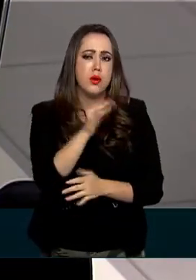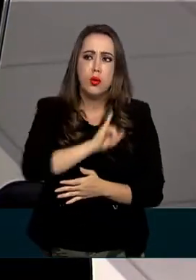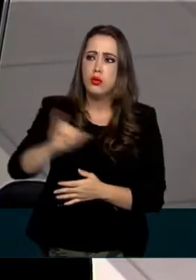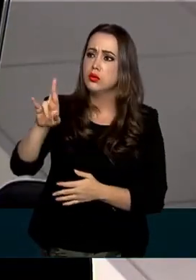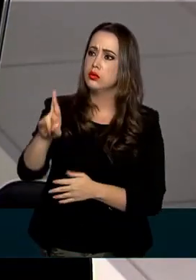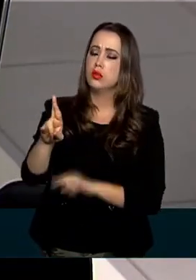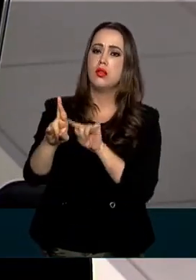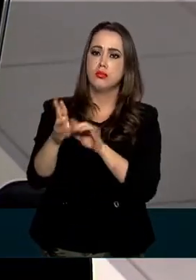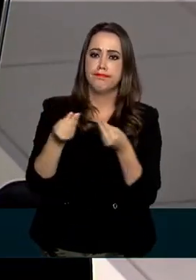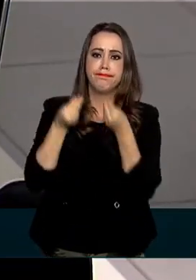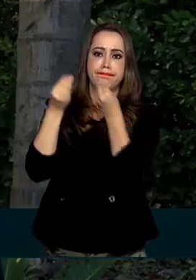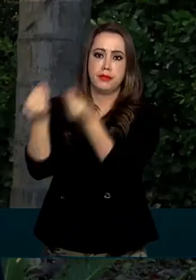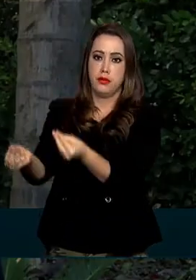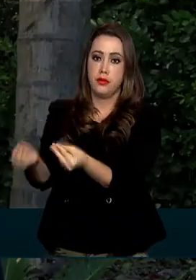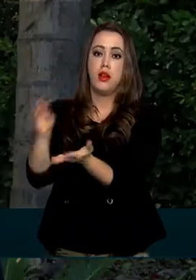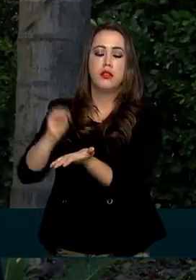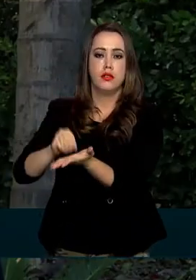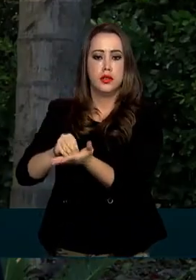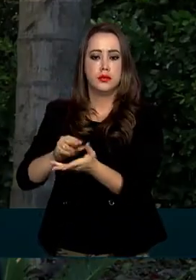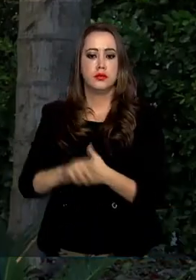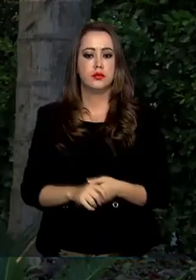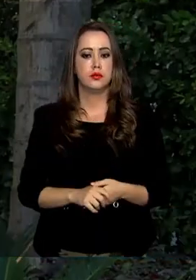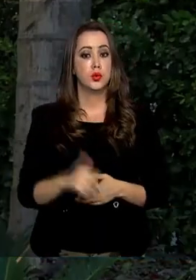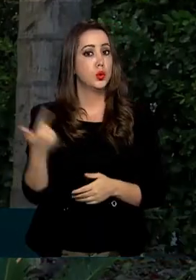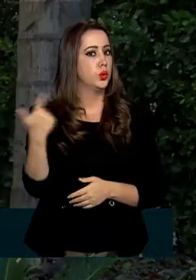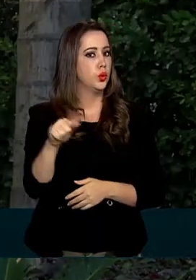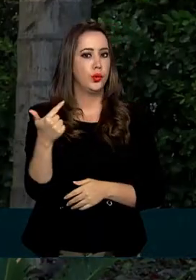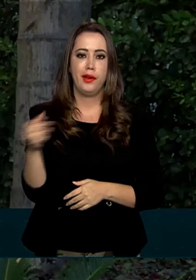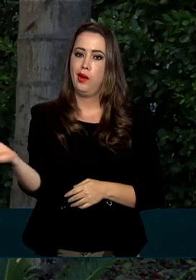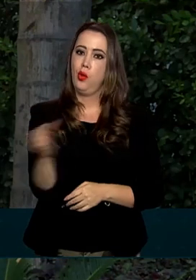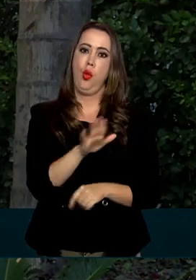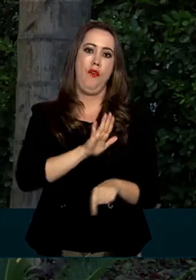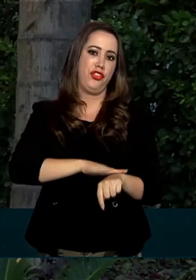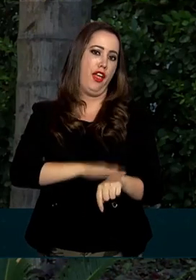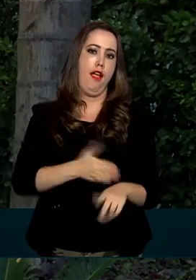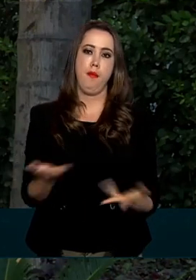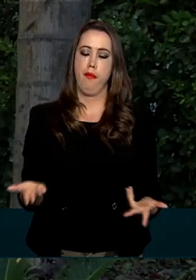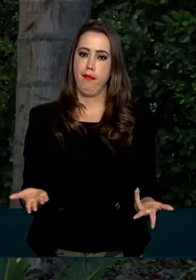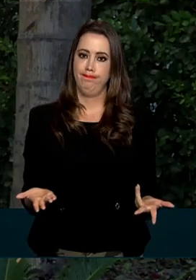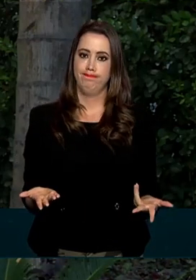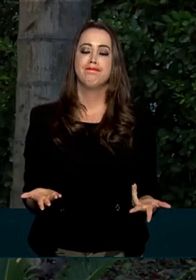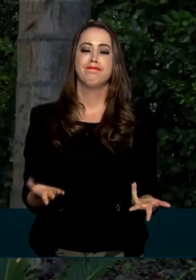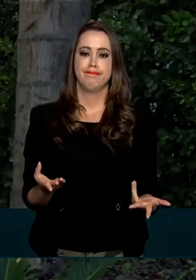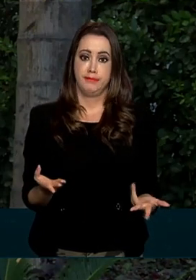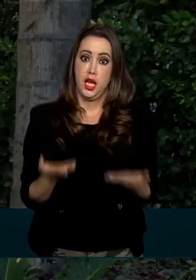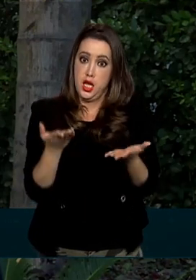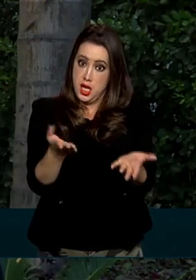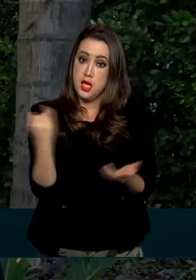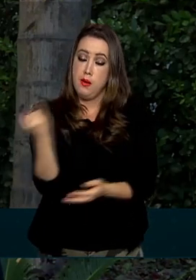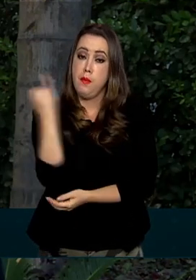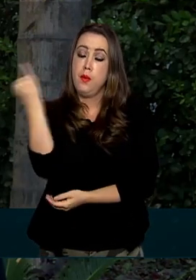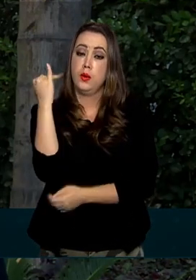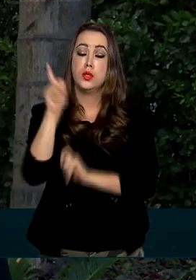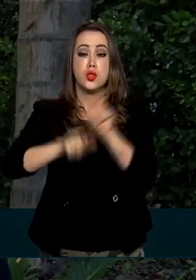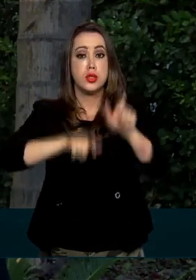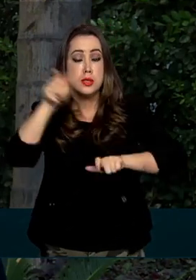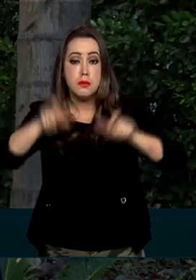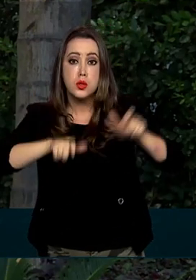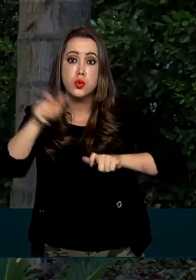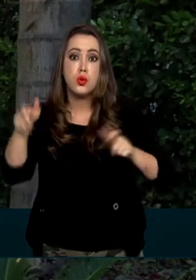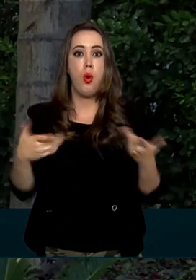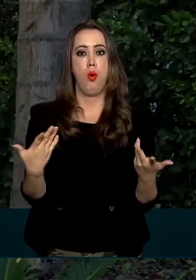sejam enviadas. Não haverá prorrogação. É importante, então, que o